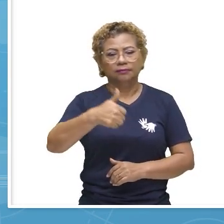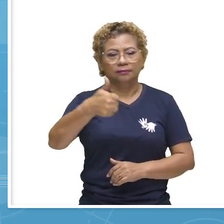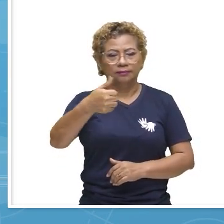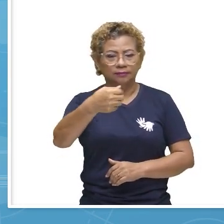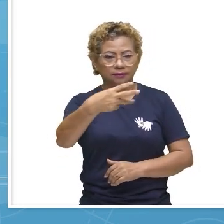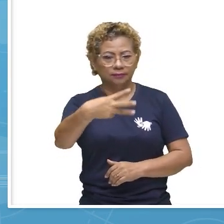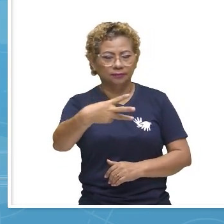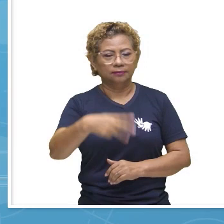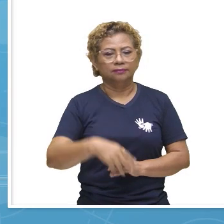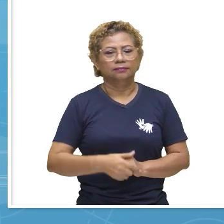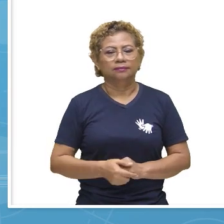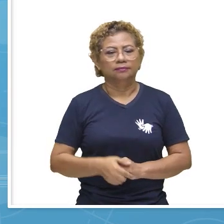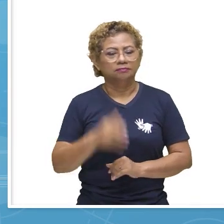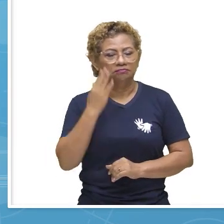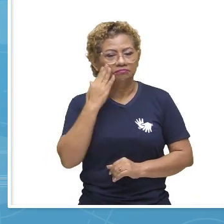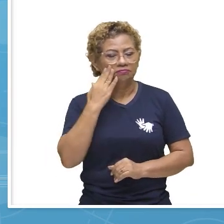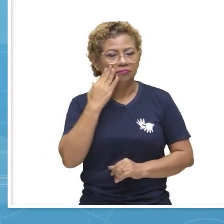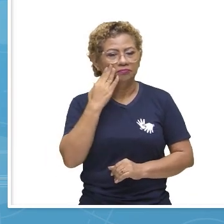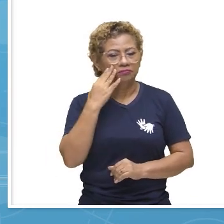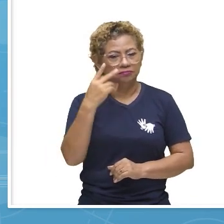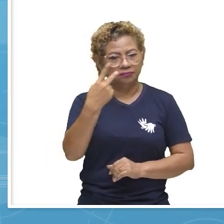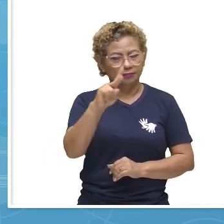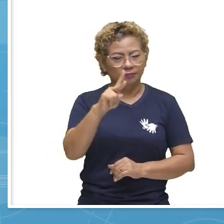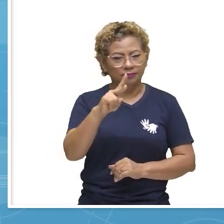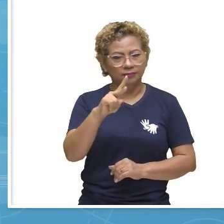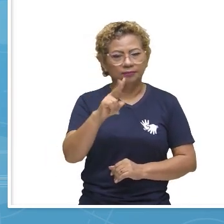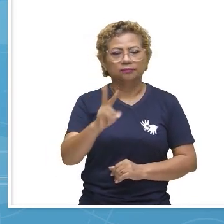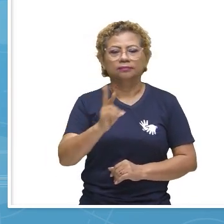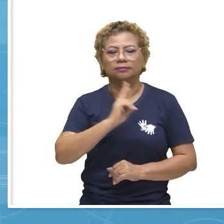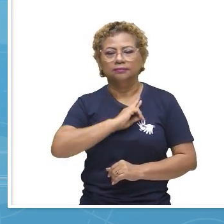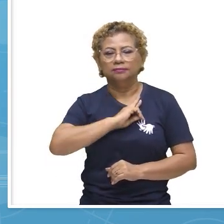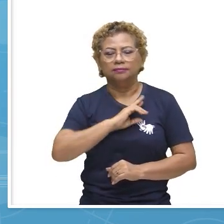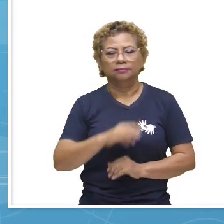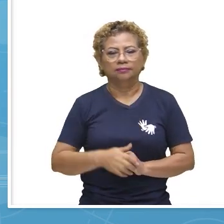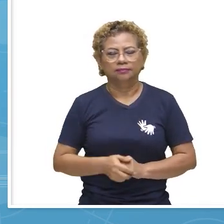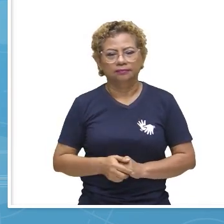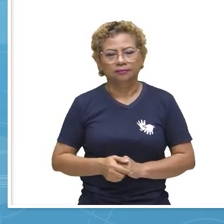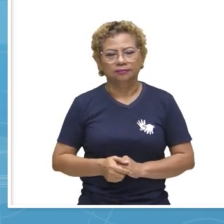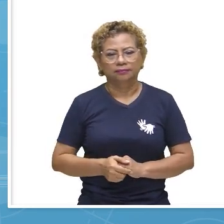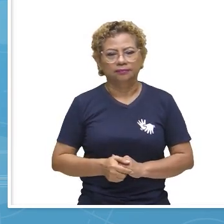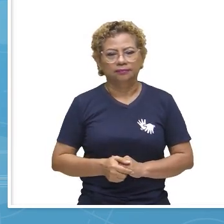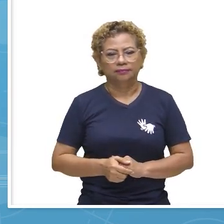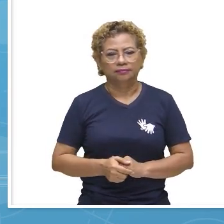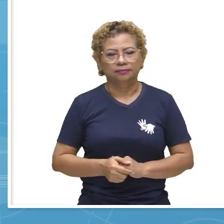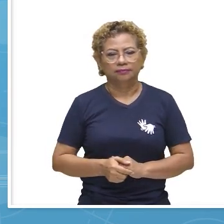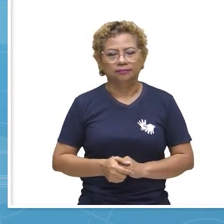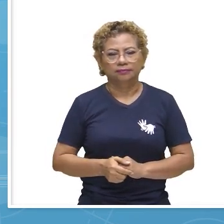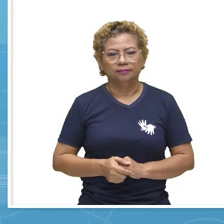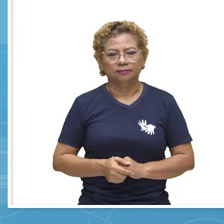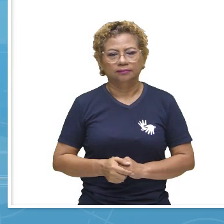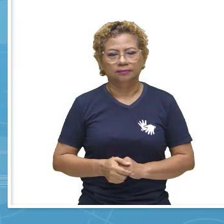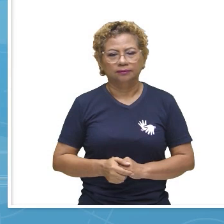13 anos. Muito bem, Elaine respondendo aí a questão 2 também.